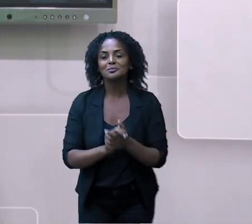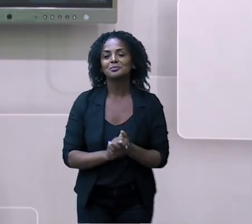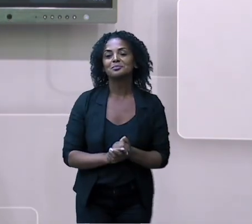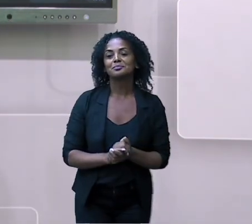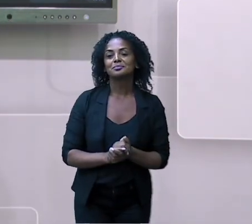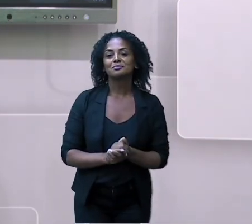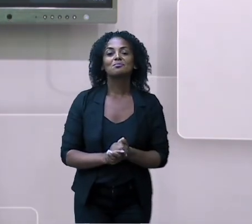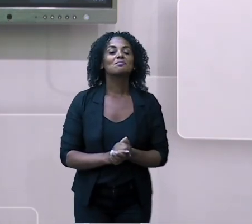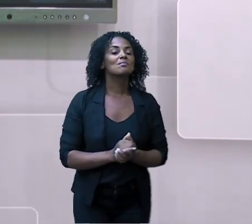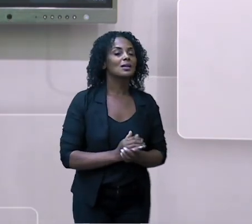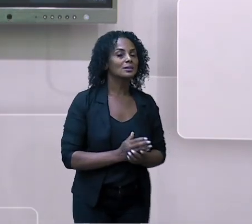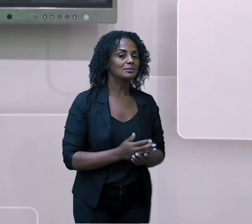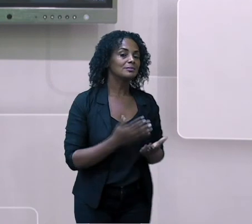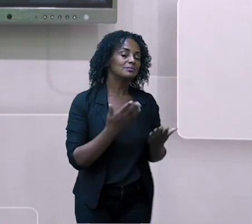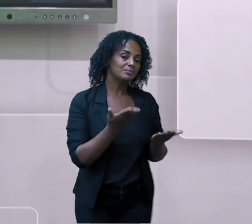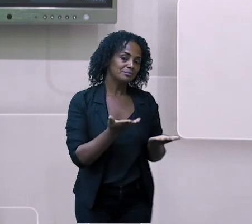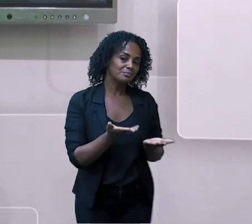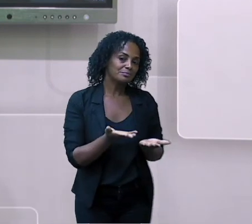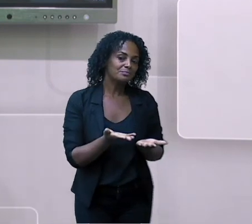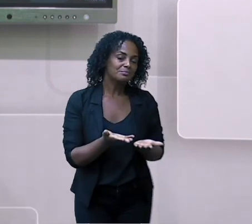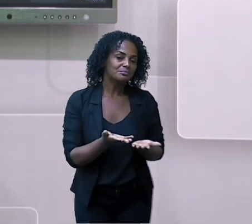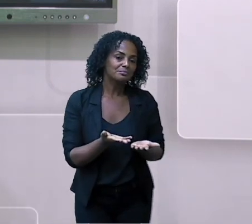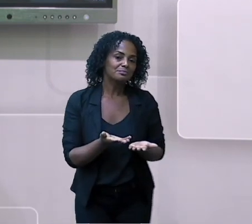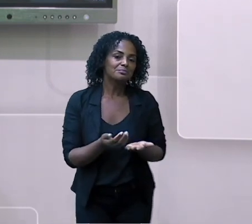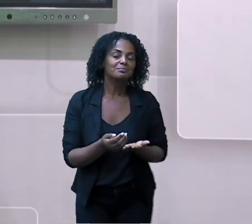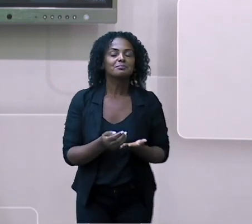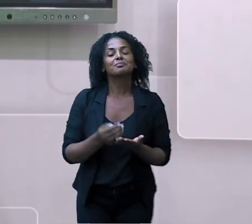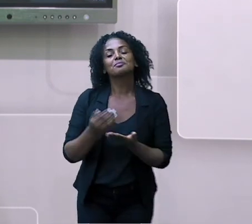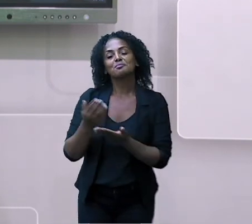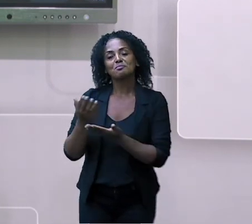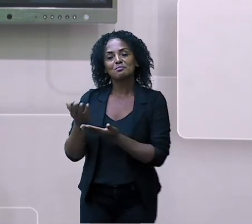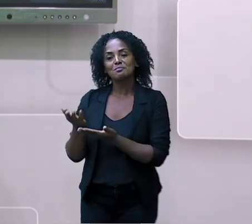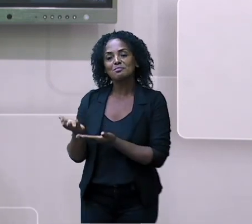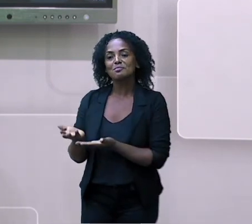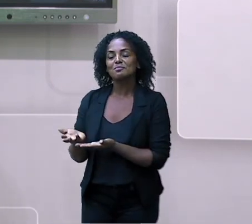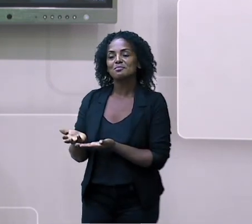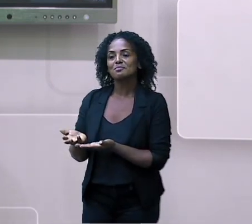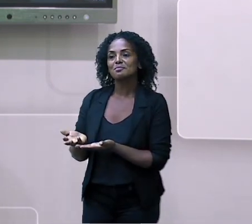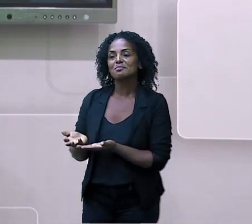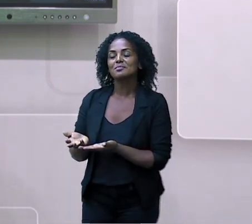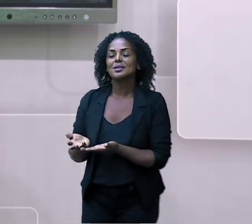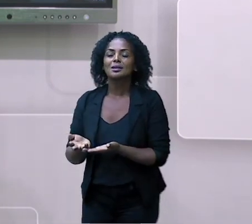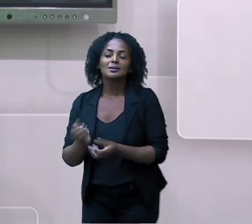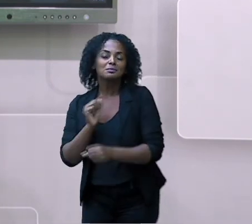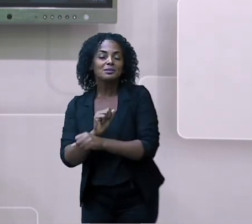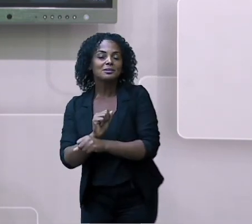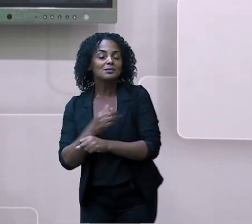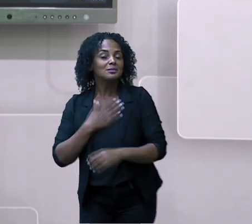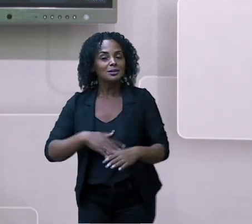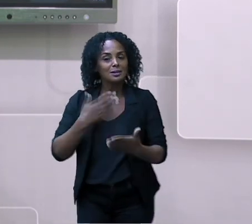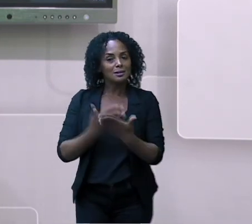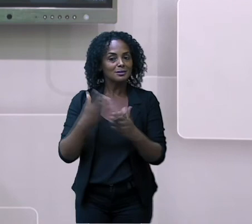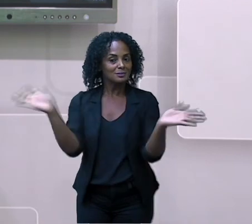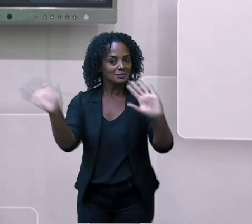o César com o placar que ficou nessa rodada em segundo lugar e o Lion em primeiro. Espero que vocês estejam gostando da aula, ok?